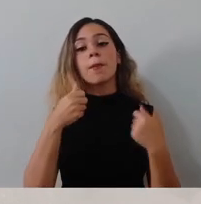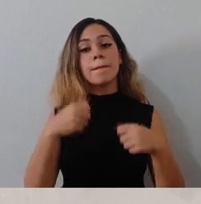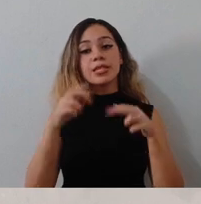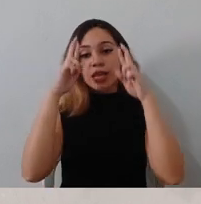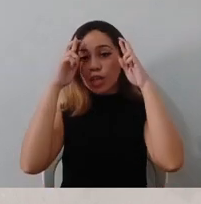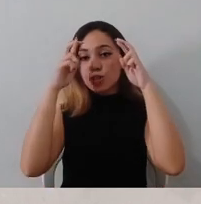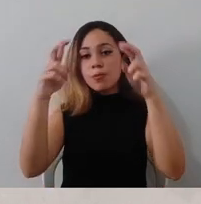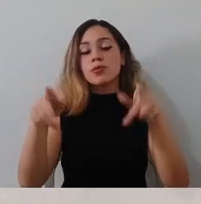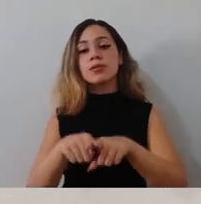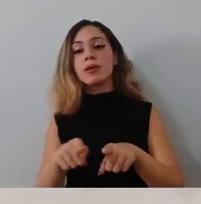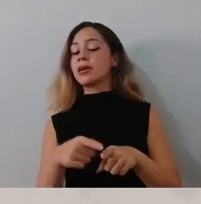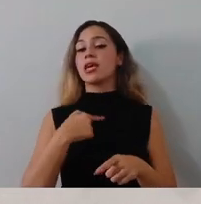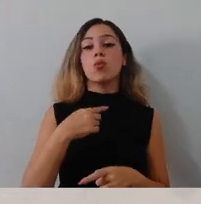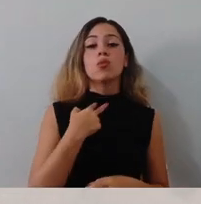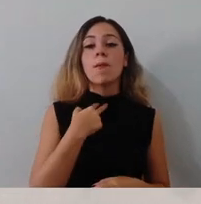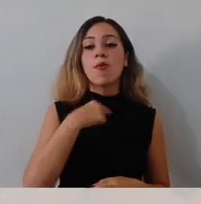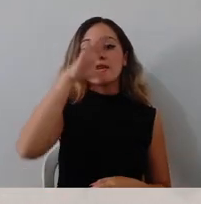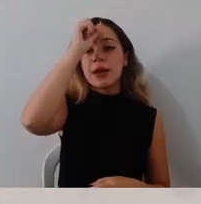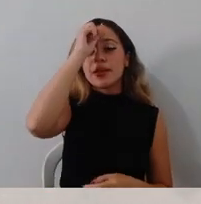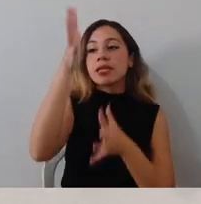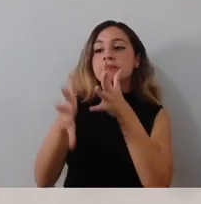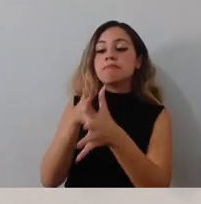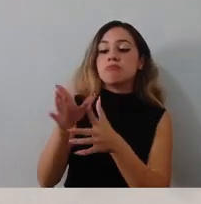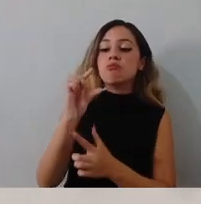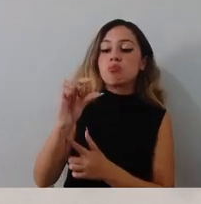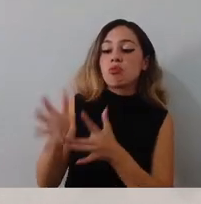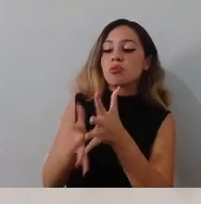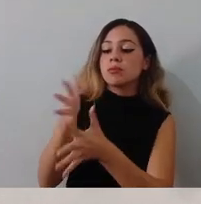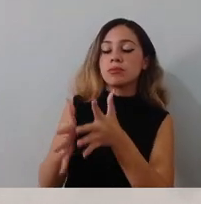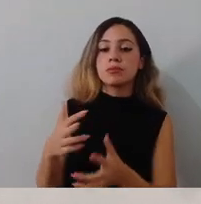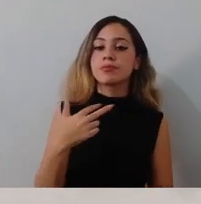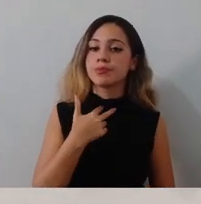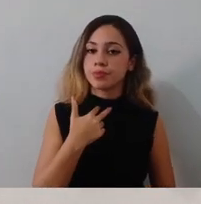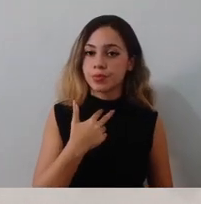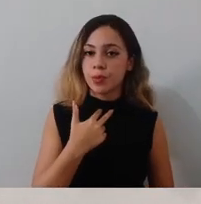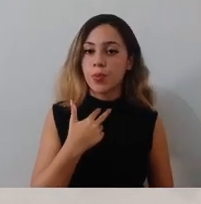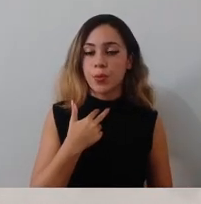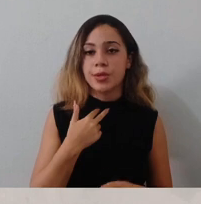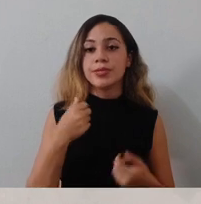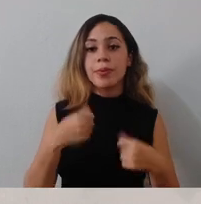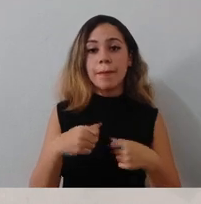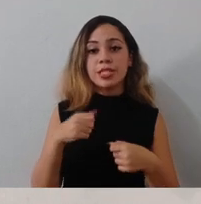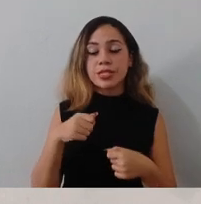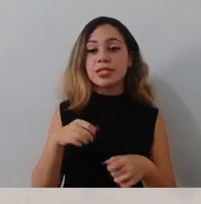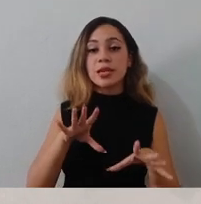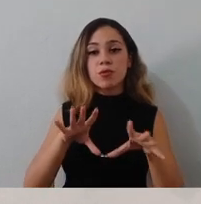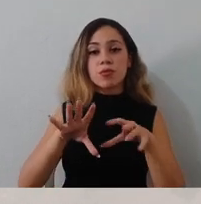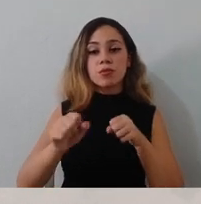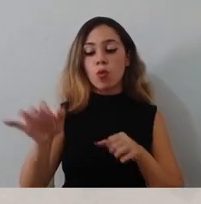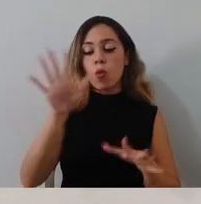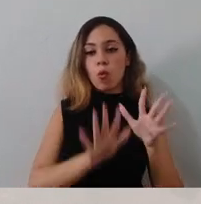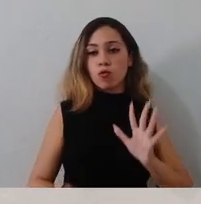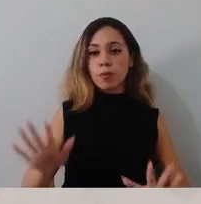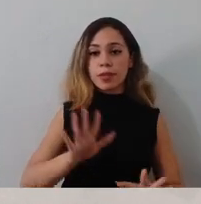Então, eu não posso aprender alguns sinais e colocar a estrutura do português, como a Milva pontuou. Tem toda uma